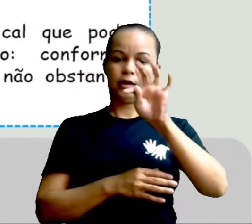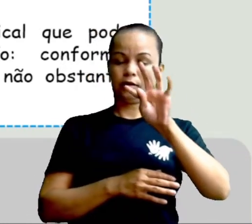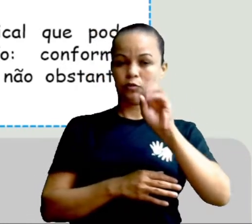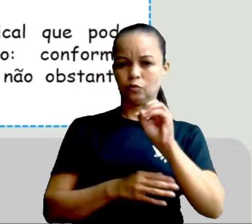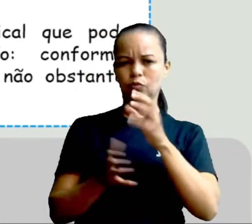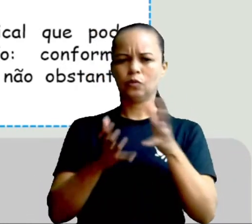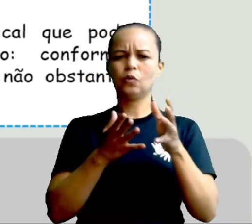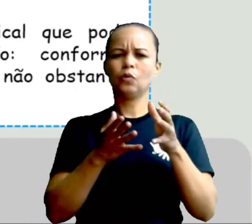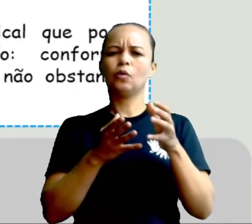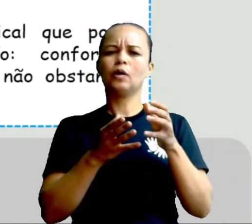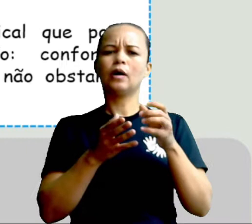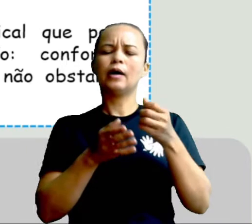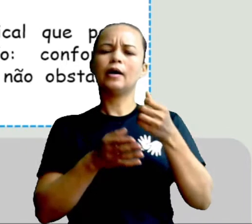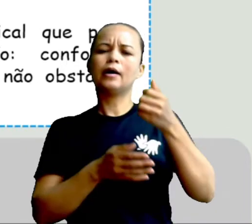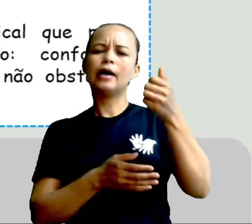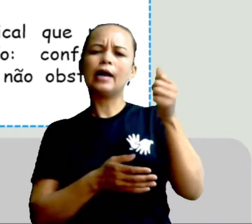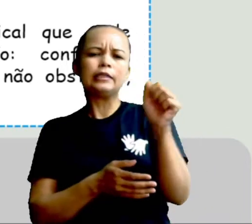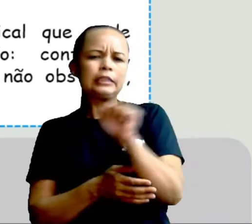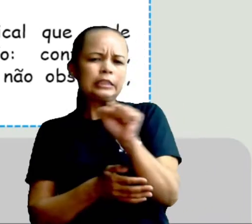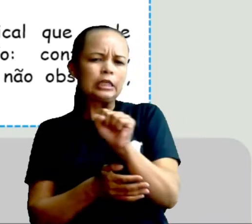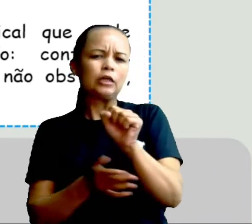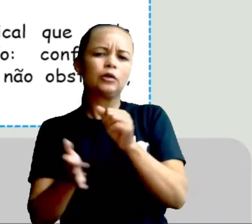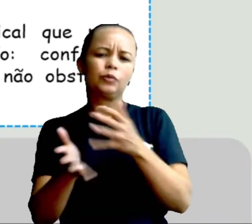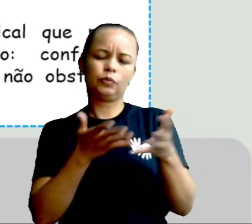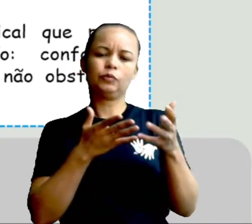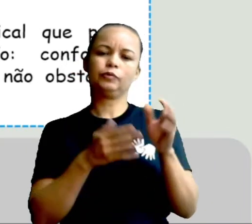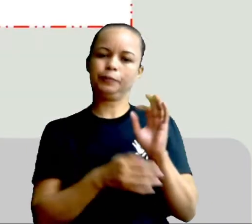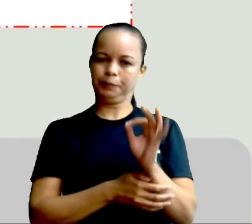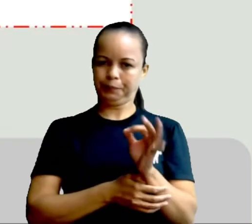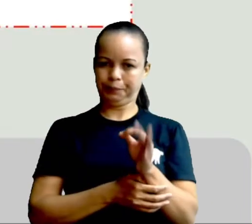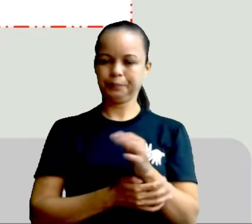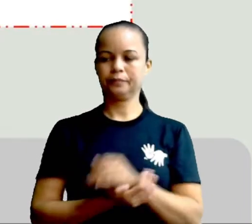não obstante, segundo, certo?